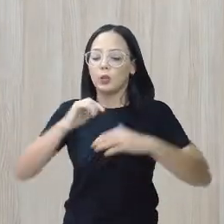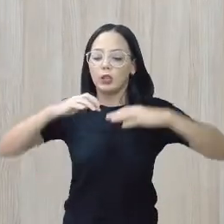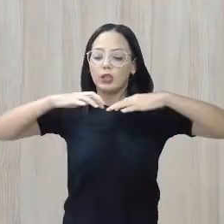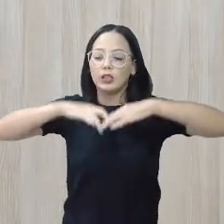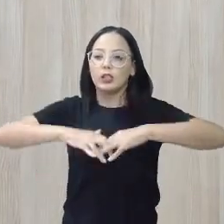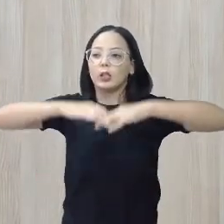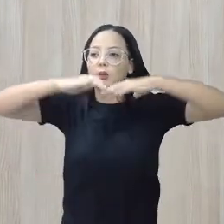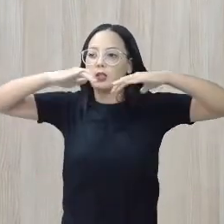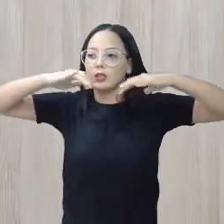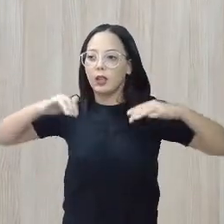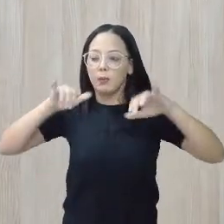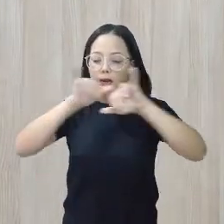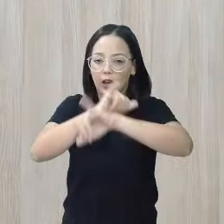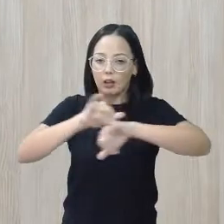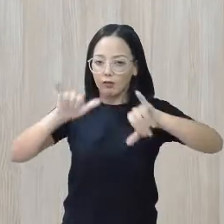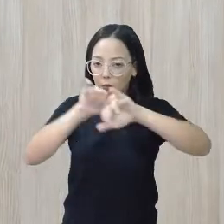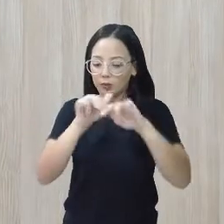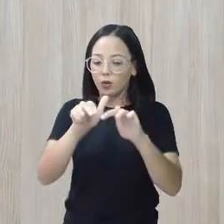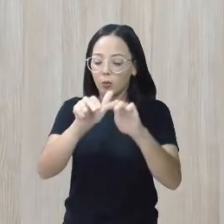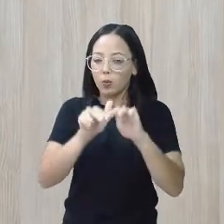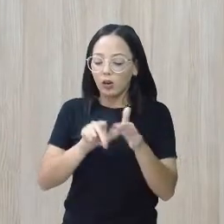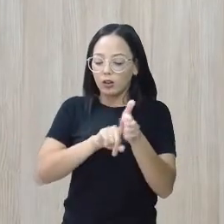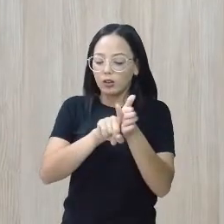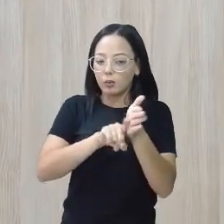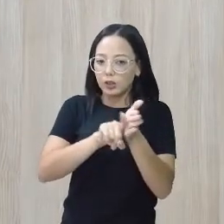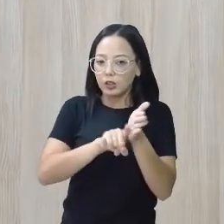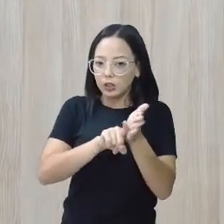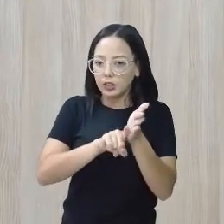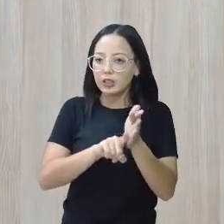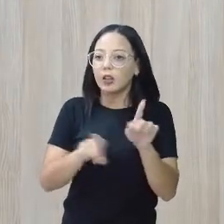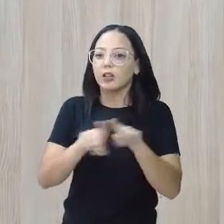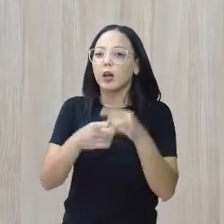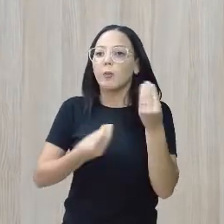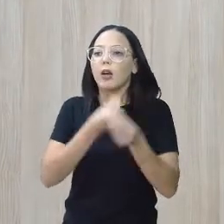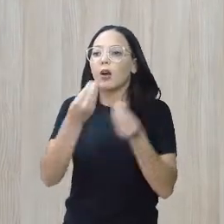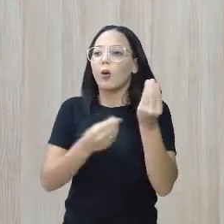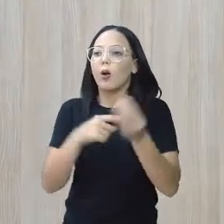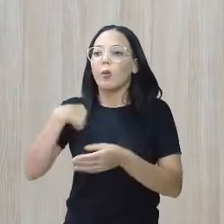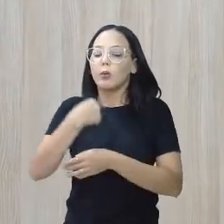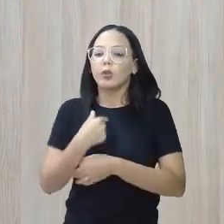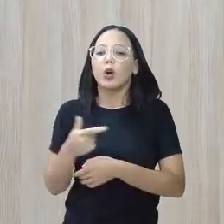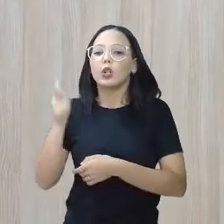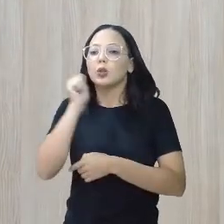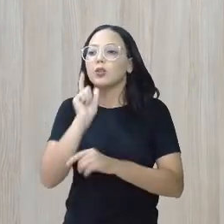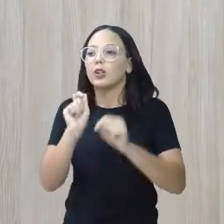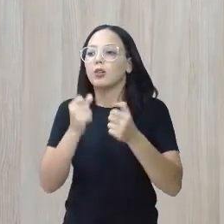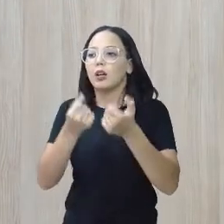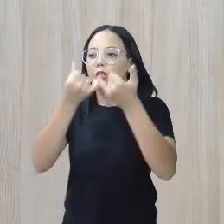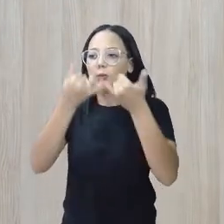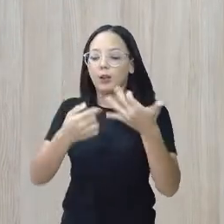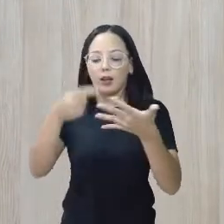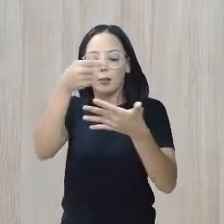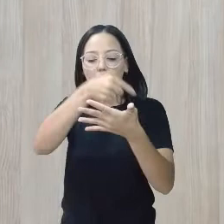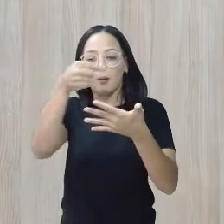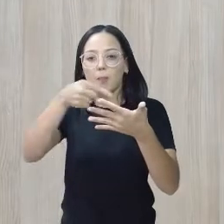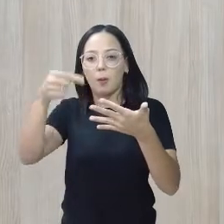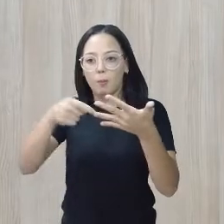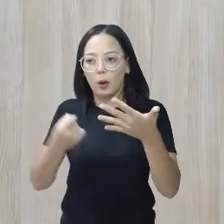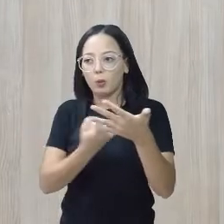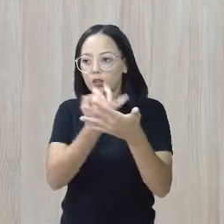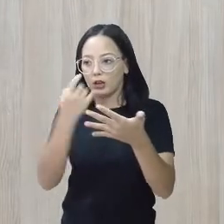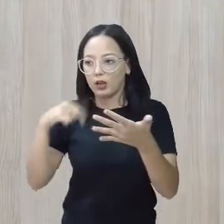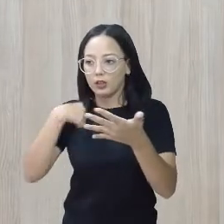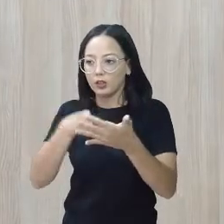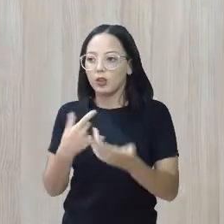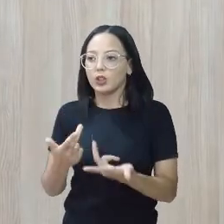separar essas informações de acordo com a pesquisa, como que a gente vai conseguir enumerar essa quantidade. Aqui a gente